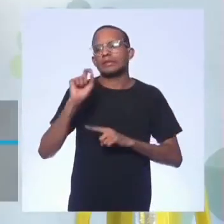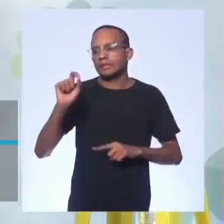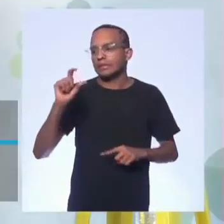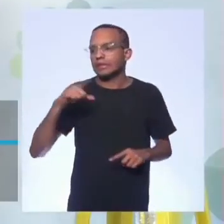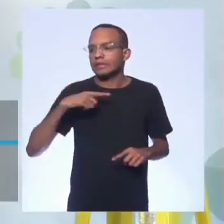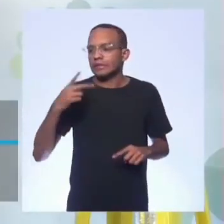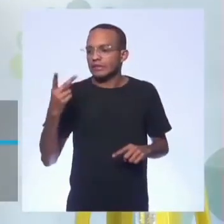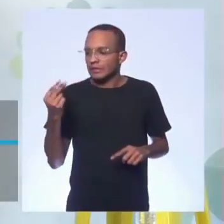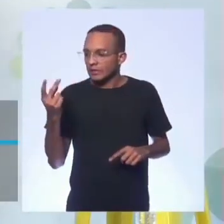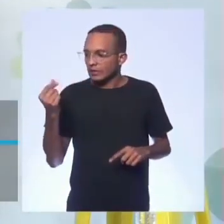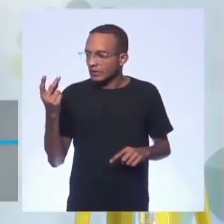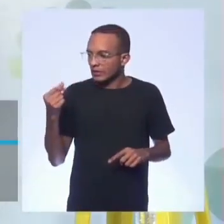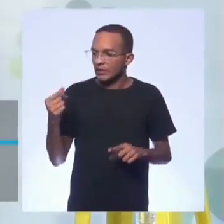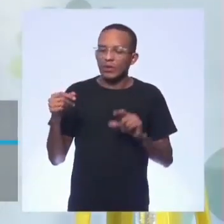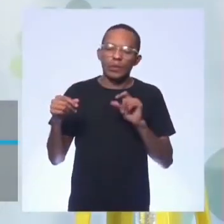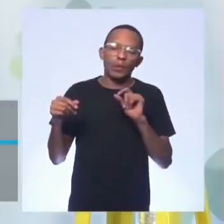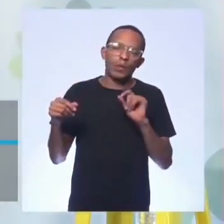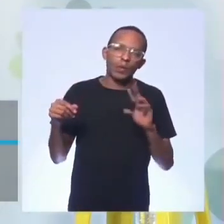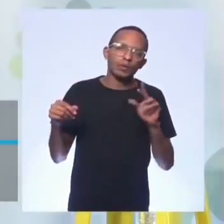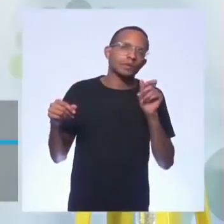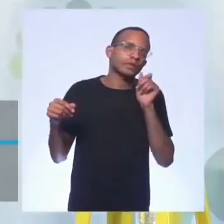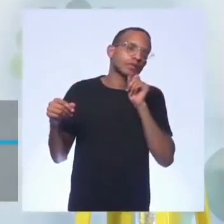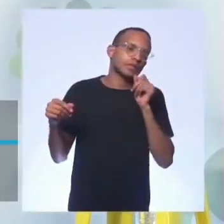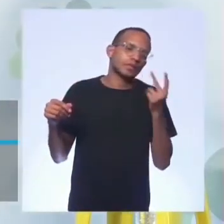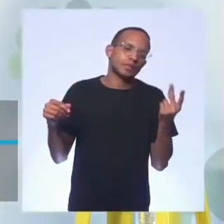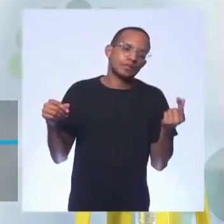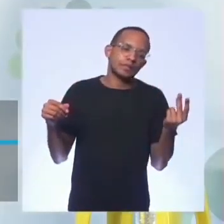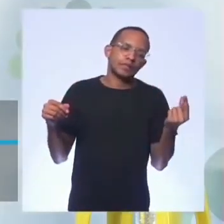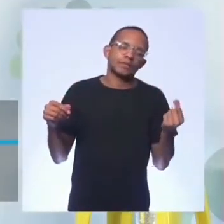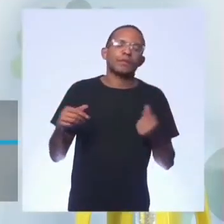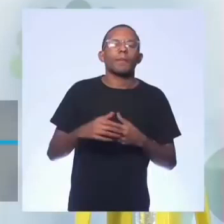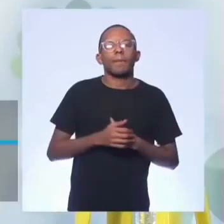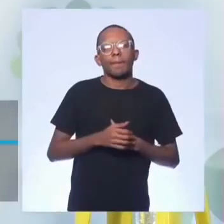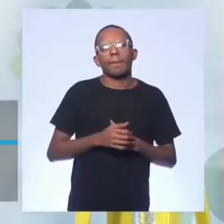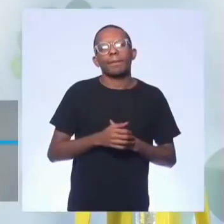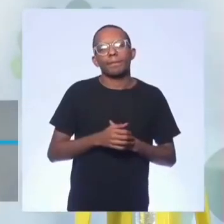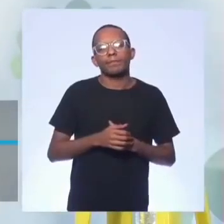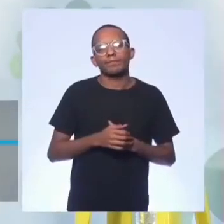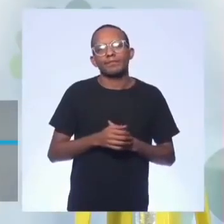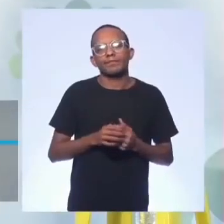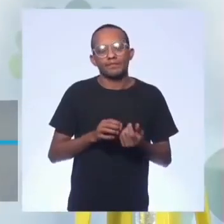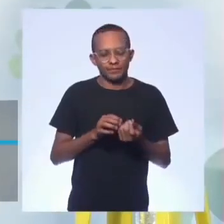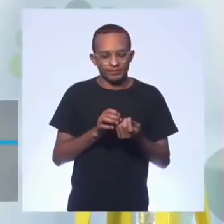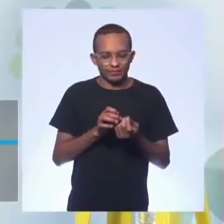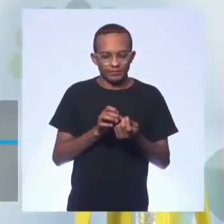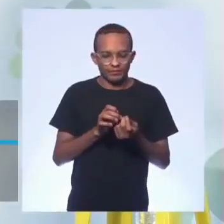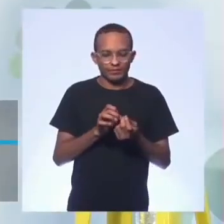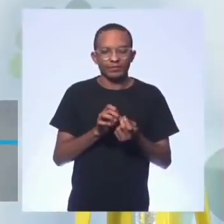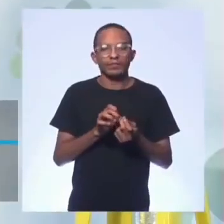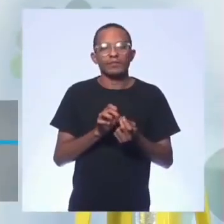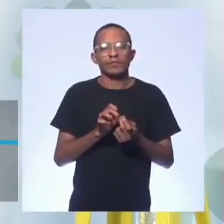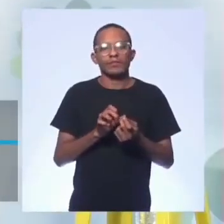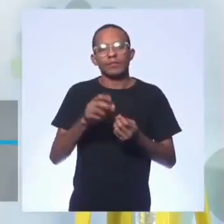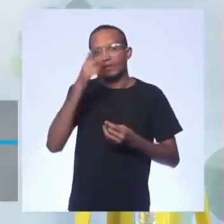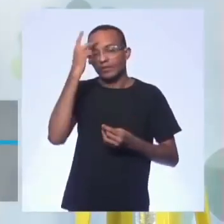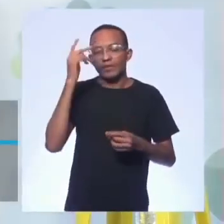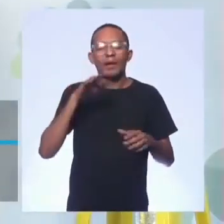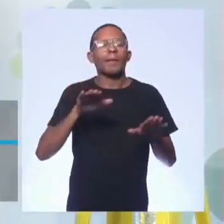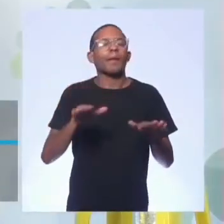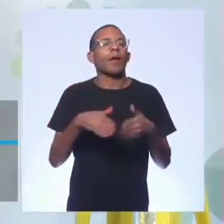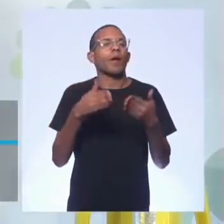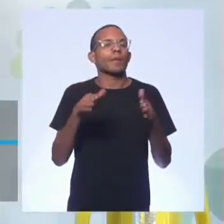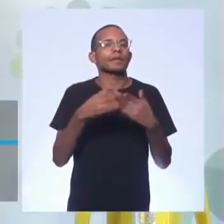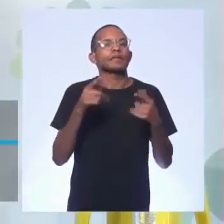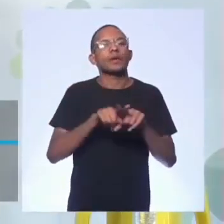que acumulam capital e aqueles que, de fato, são pessoas mais